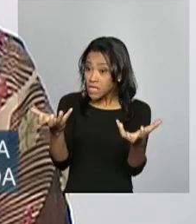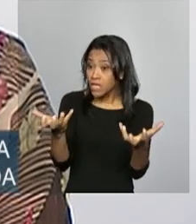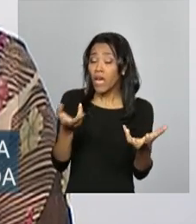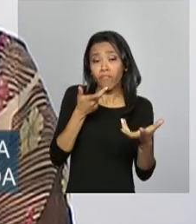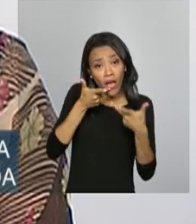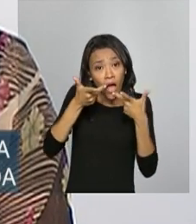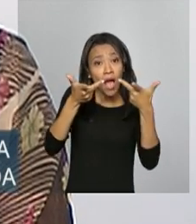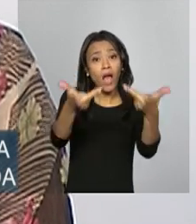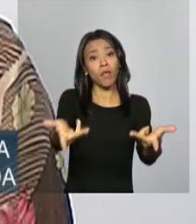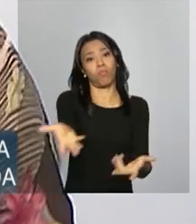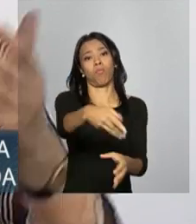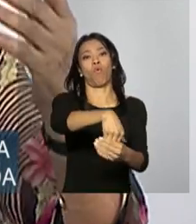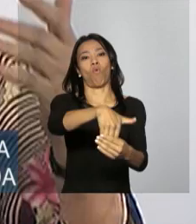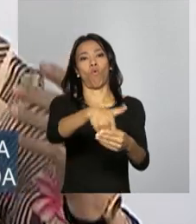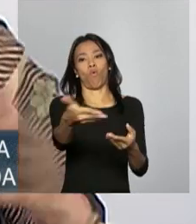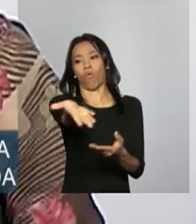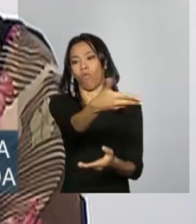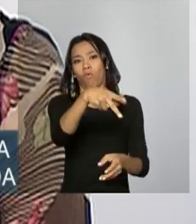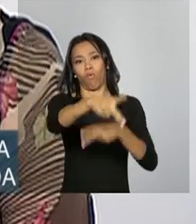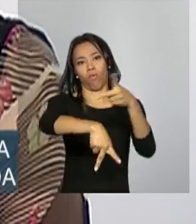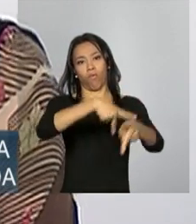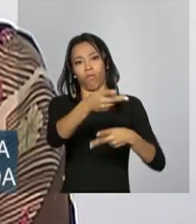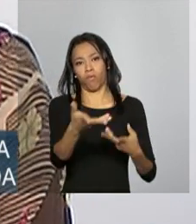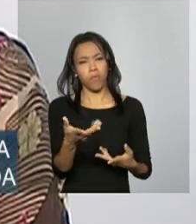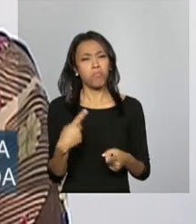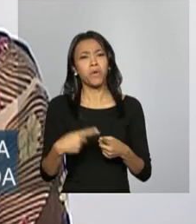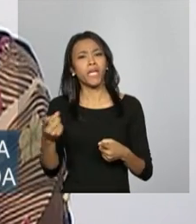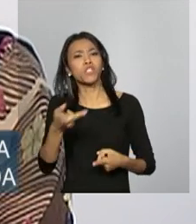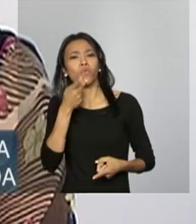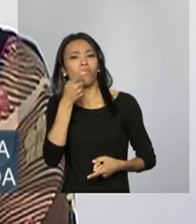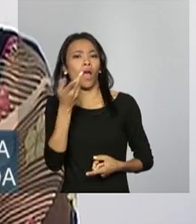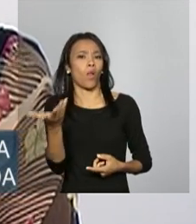querem. Por que que eles não dizem?